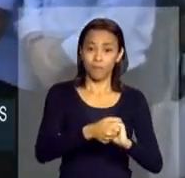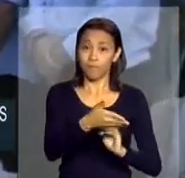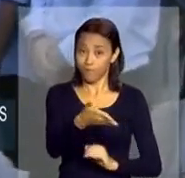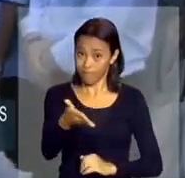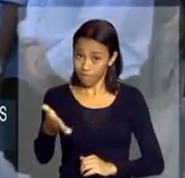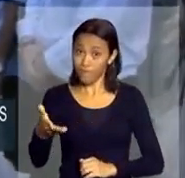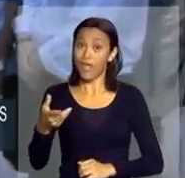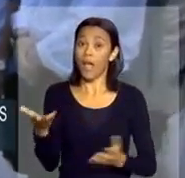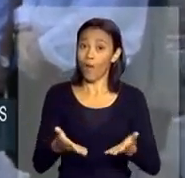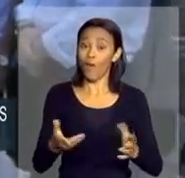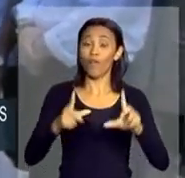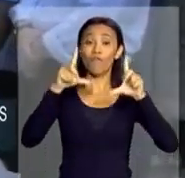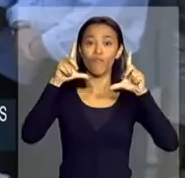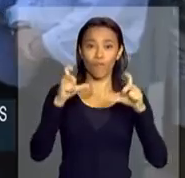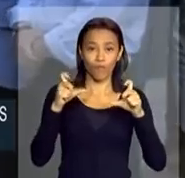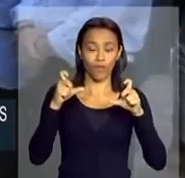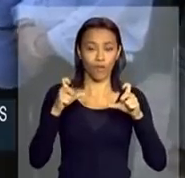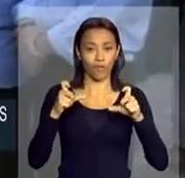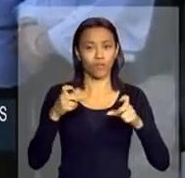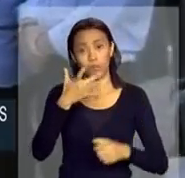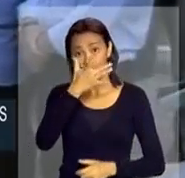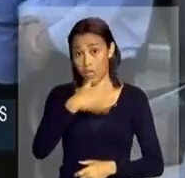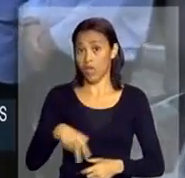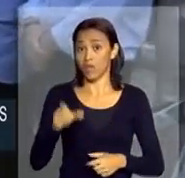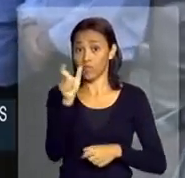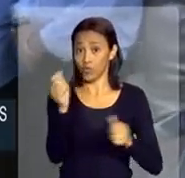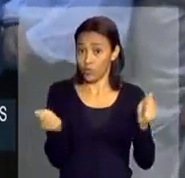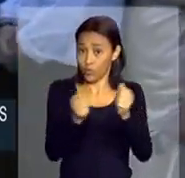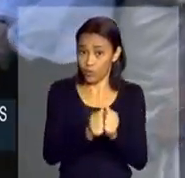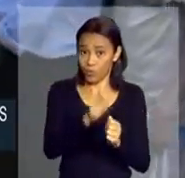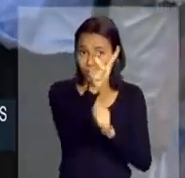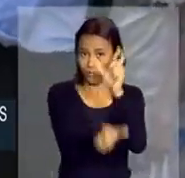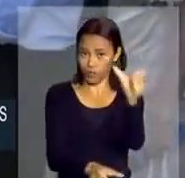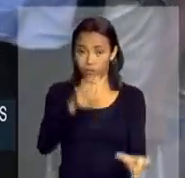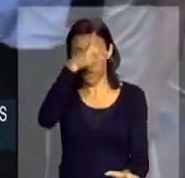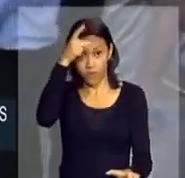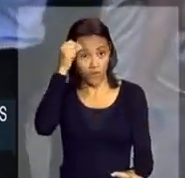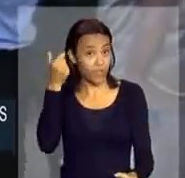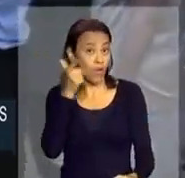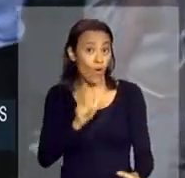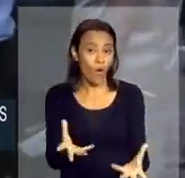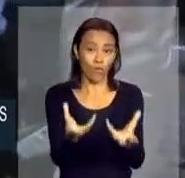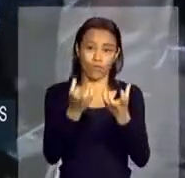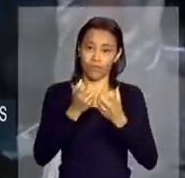para uma foto junto aos prefeitos beneficiados com as